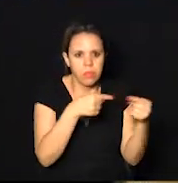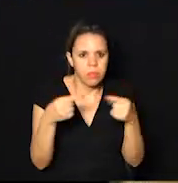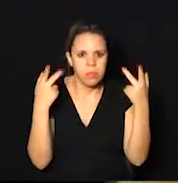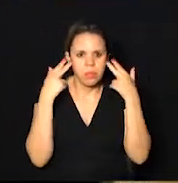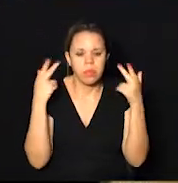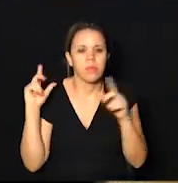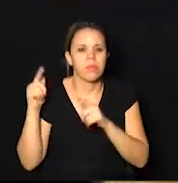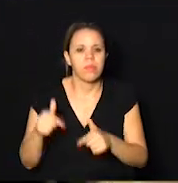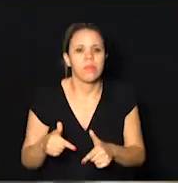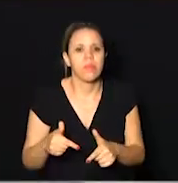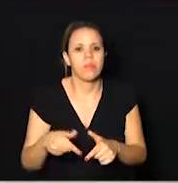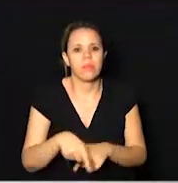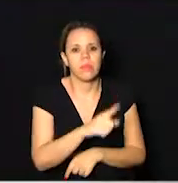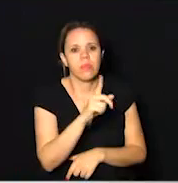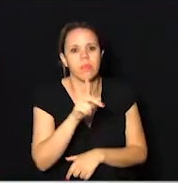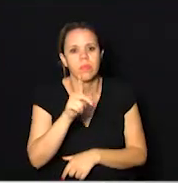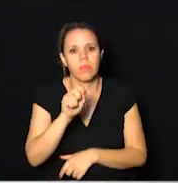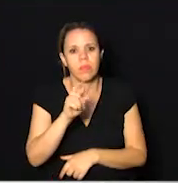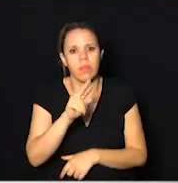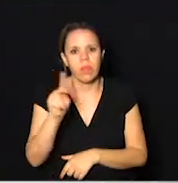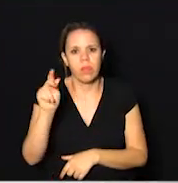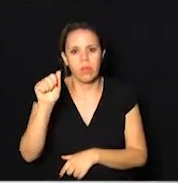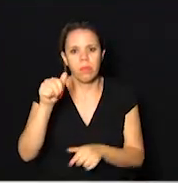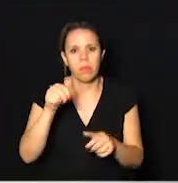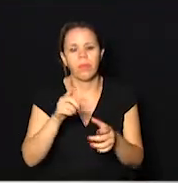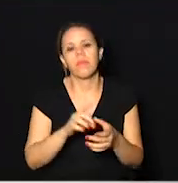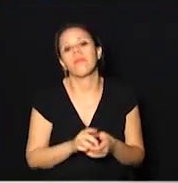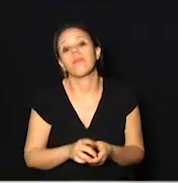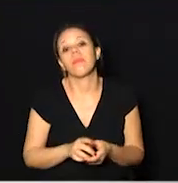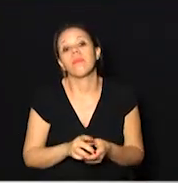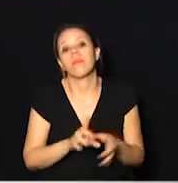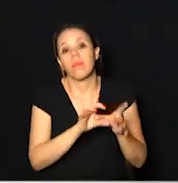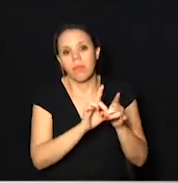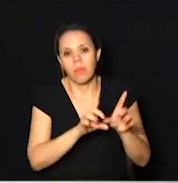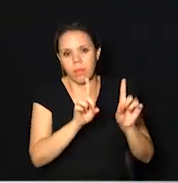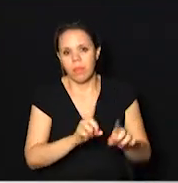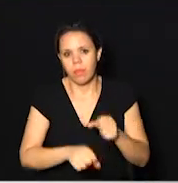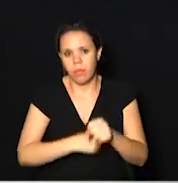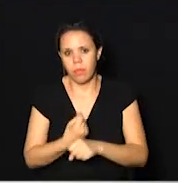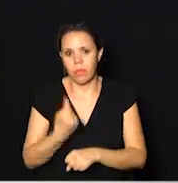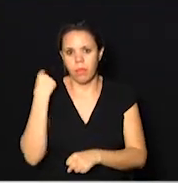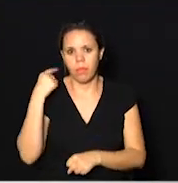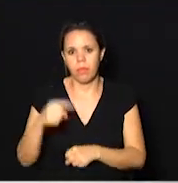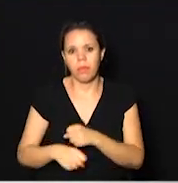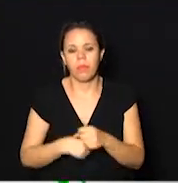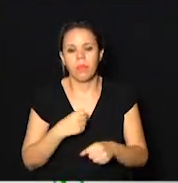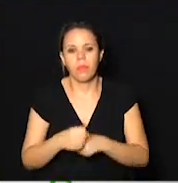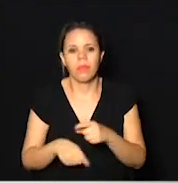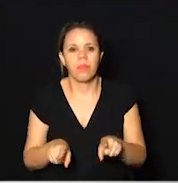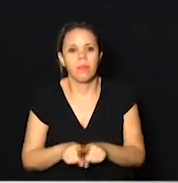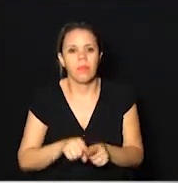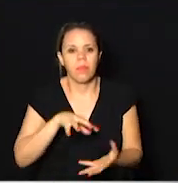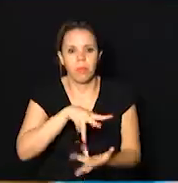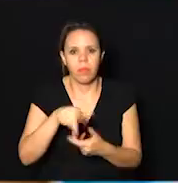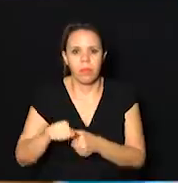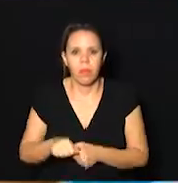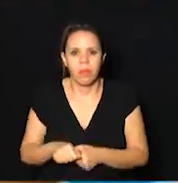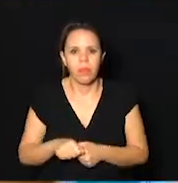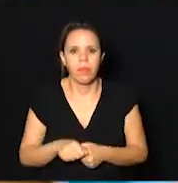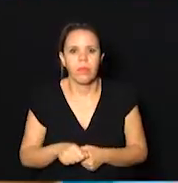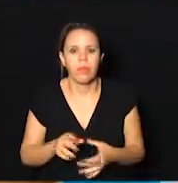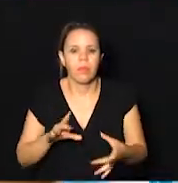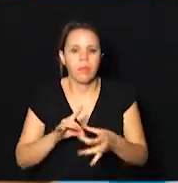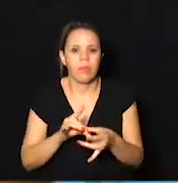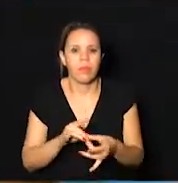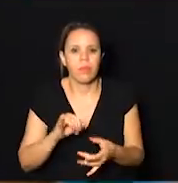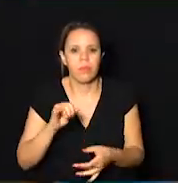convencional o léo eu fui para o para pan pacific o ano passado e aí teve as competições esse ano né mundial e para banco e foi